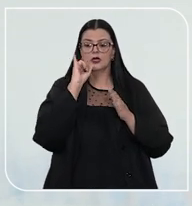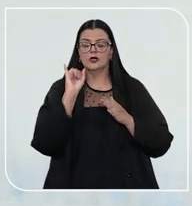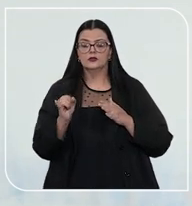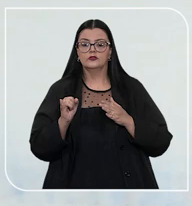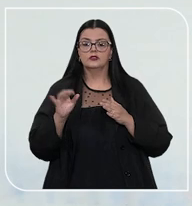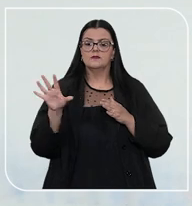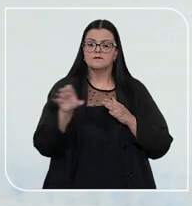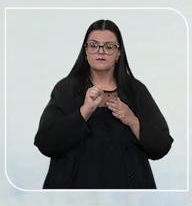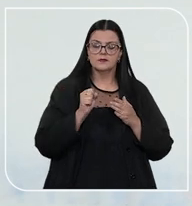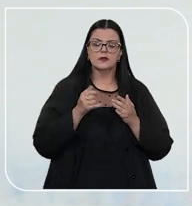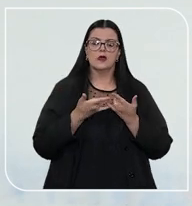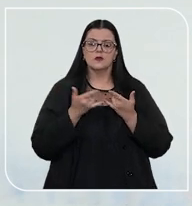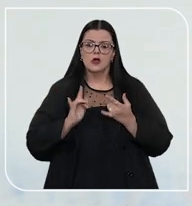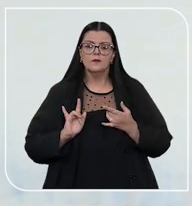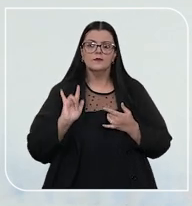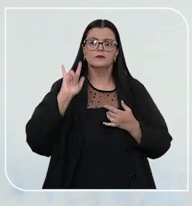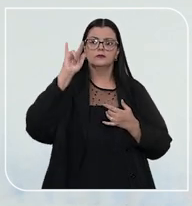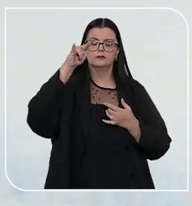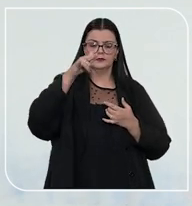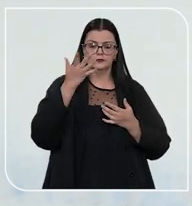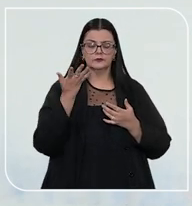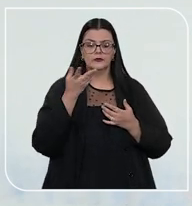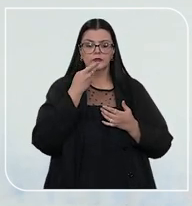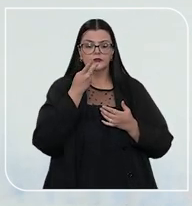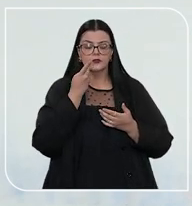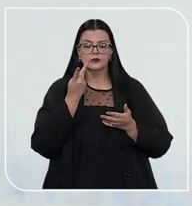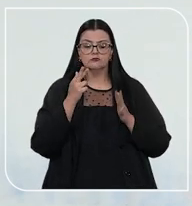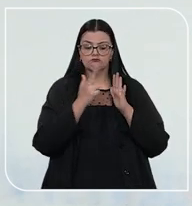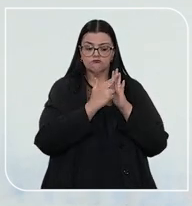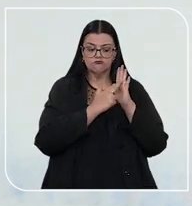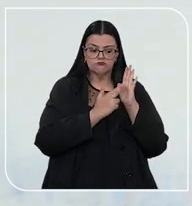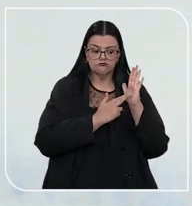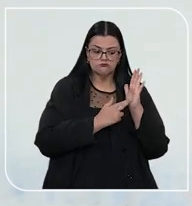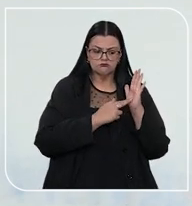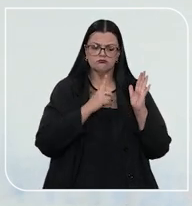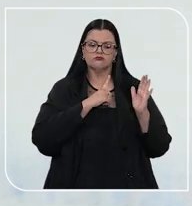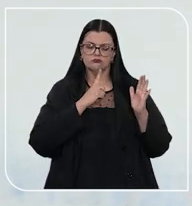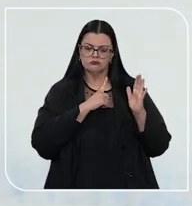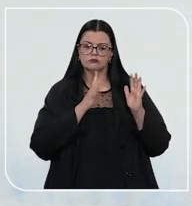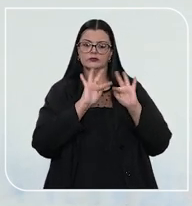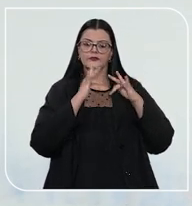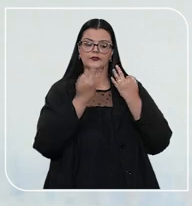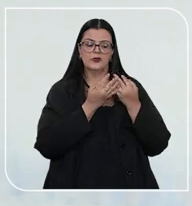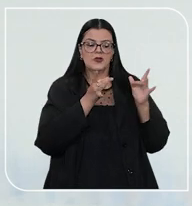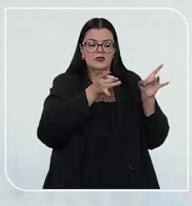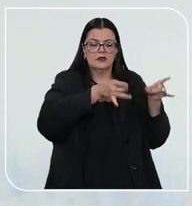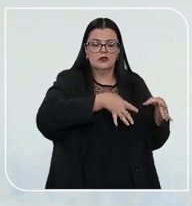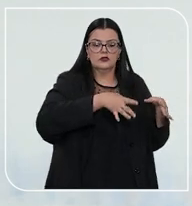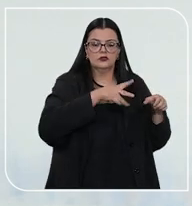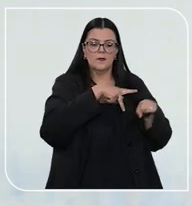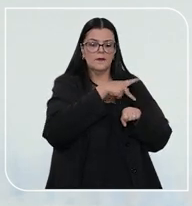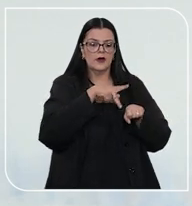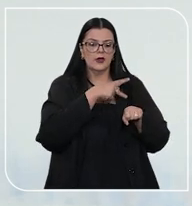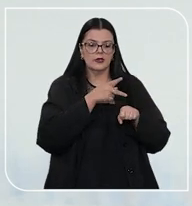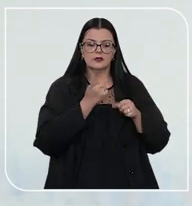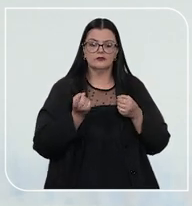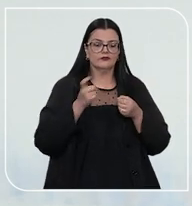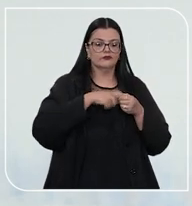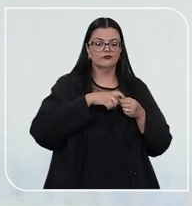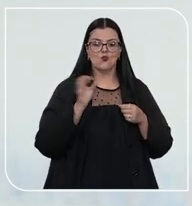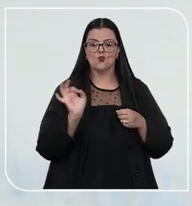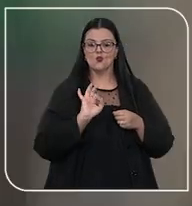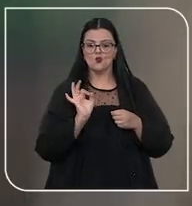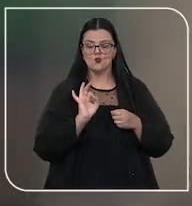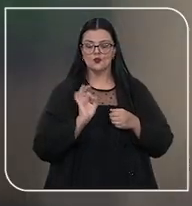ordem de apreensão do passaporte, a Polícia Federal também encontrou registros de que a família deixou o país sem indicativo